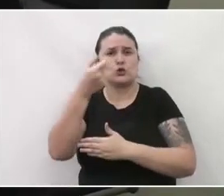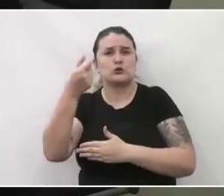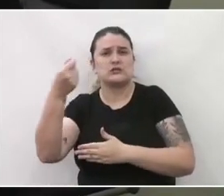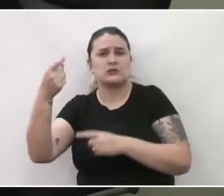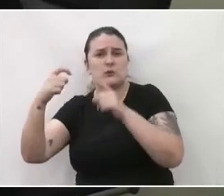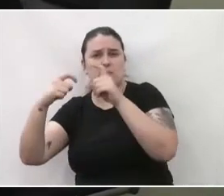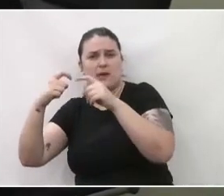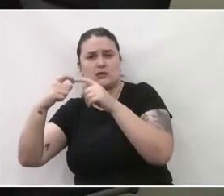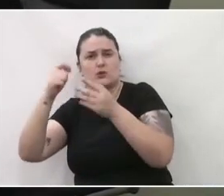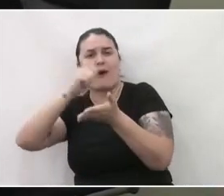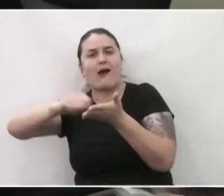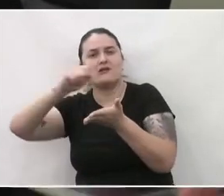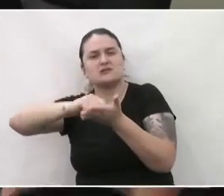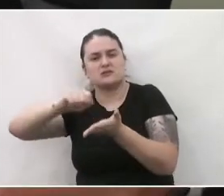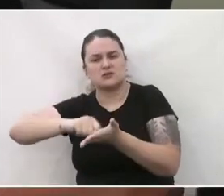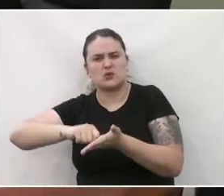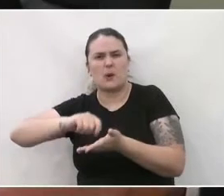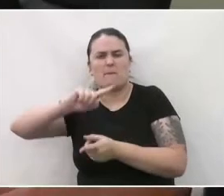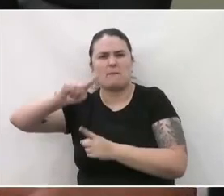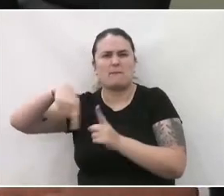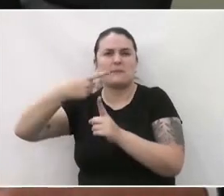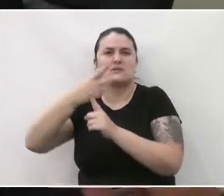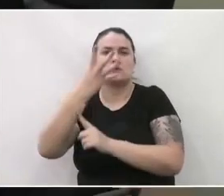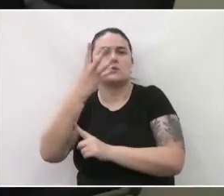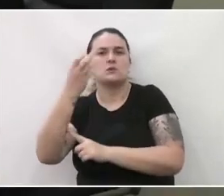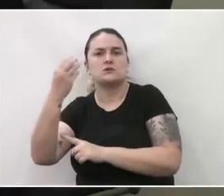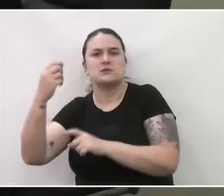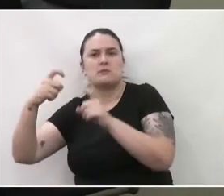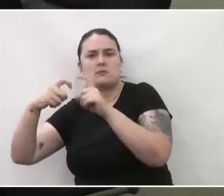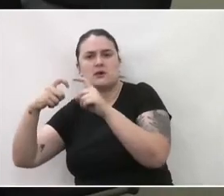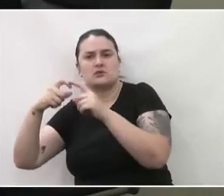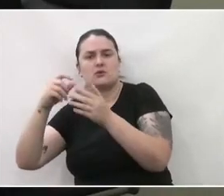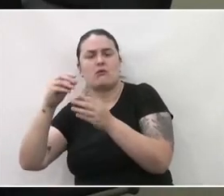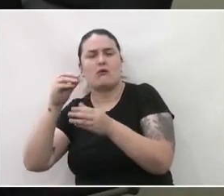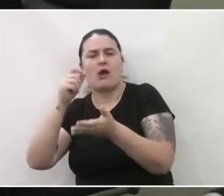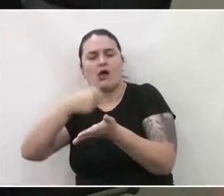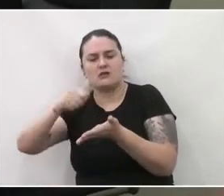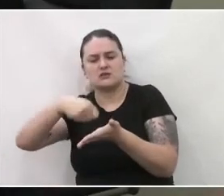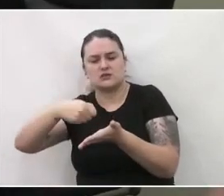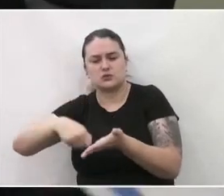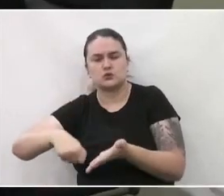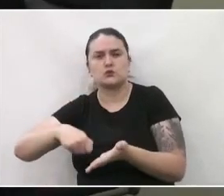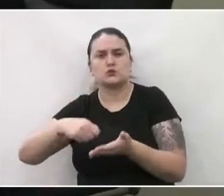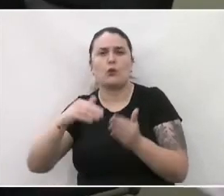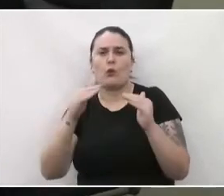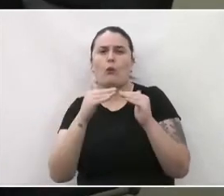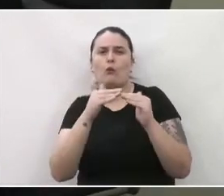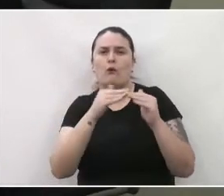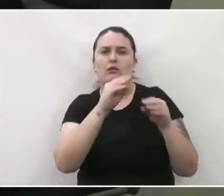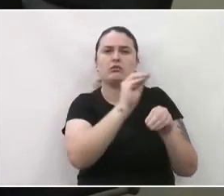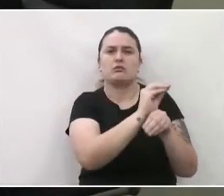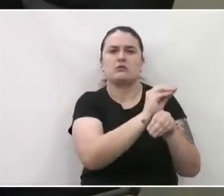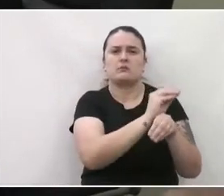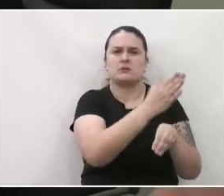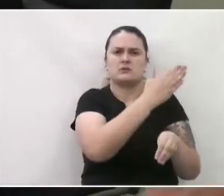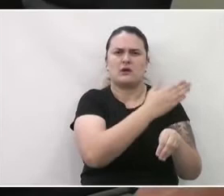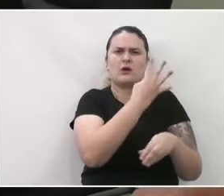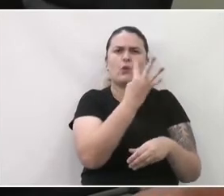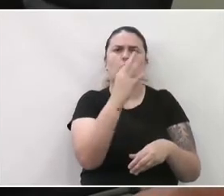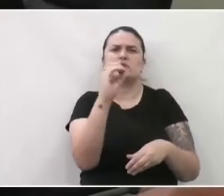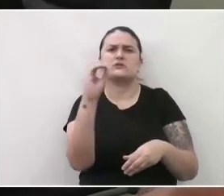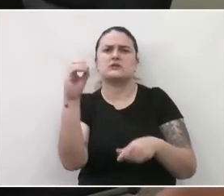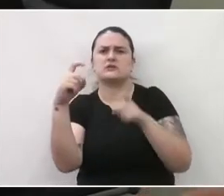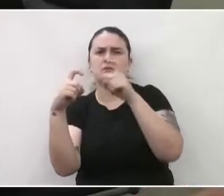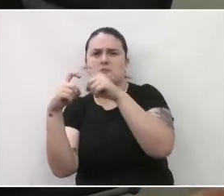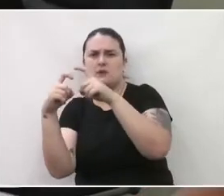Hoje passa de 400 médicos a favor do tratamento precoce, né? Não é um médico, não são dois, são 400 médicos